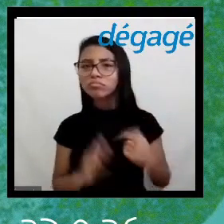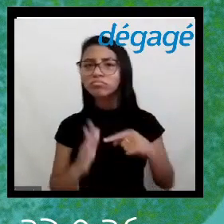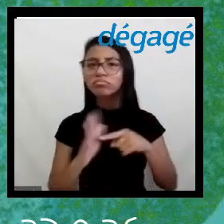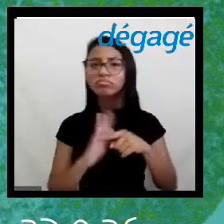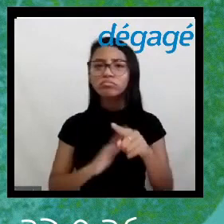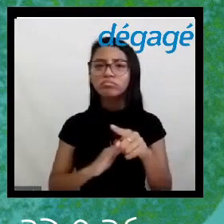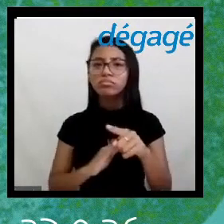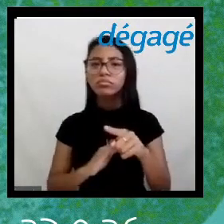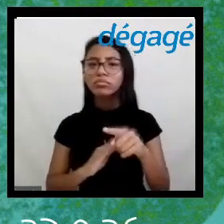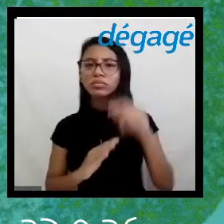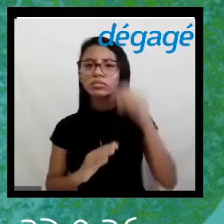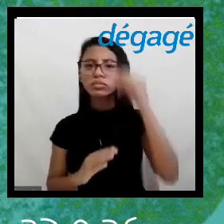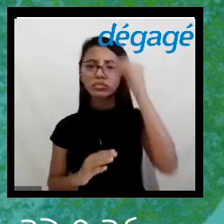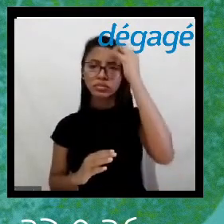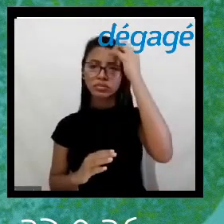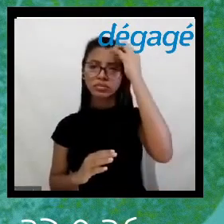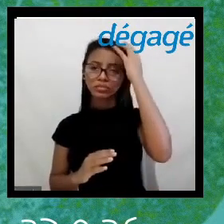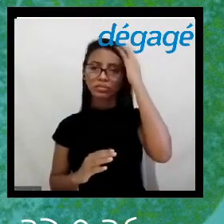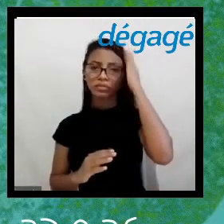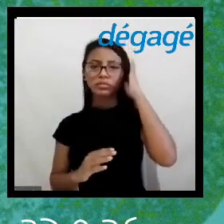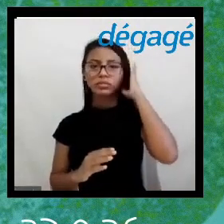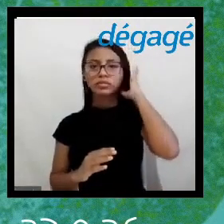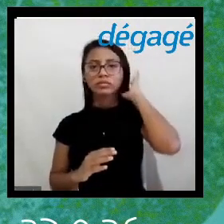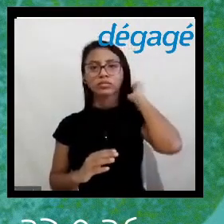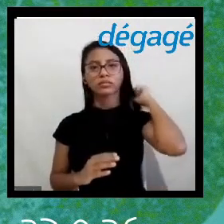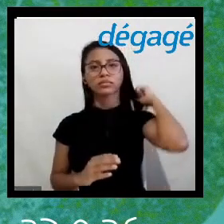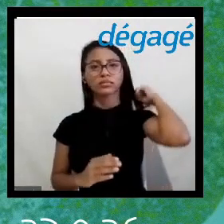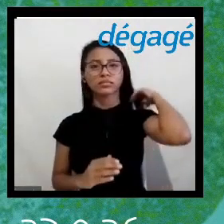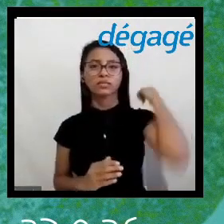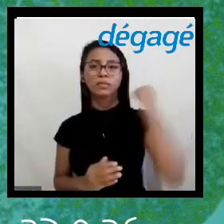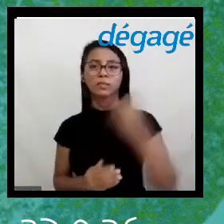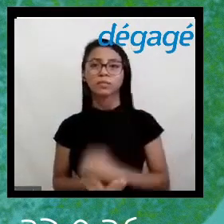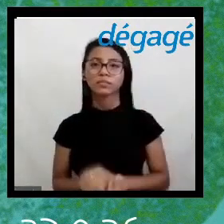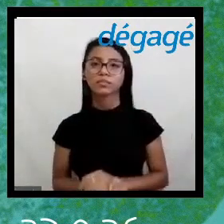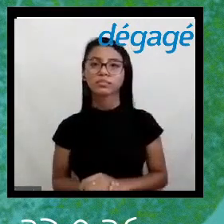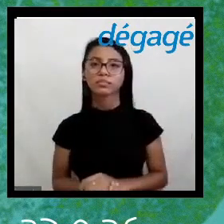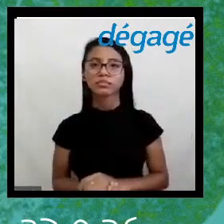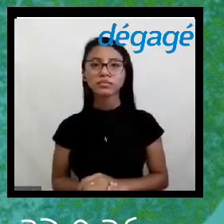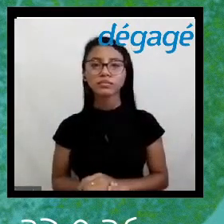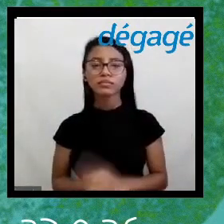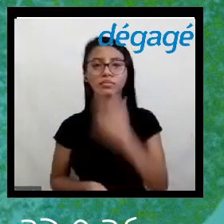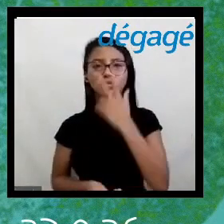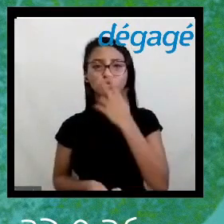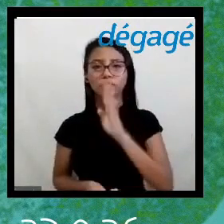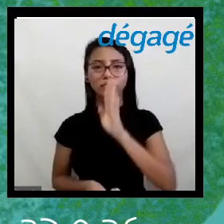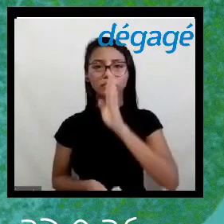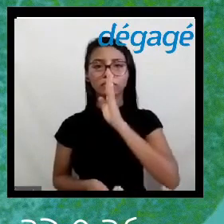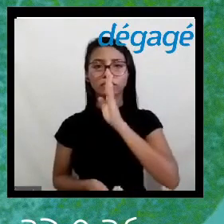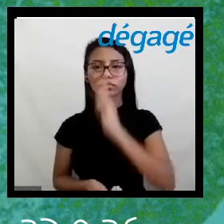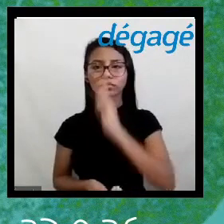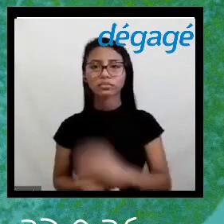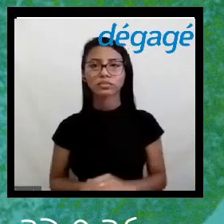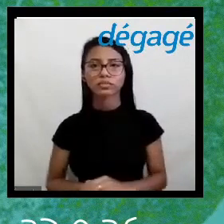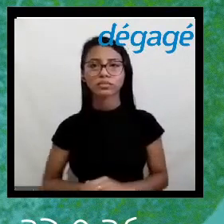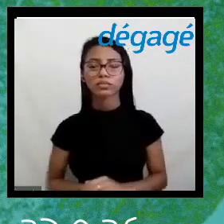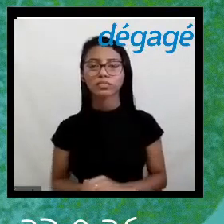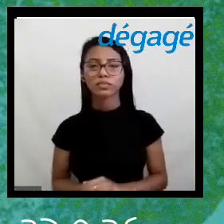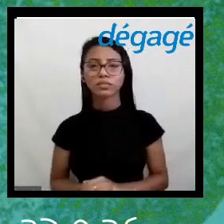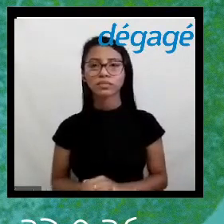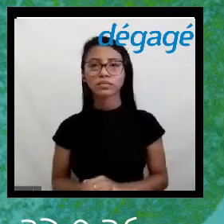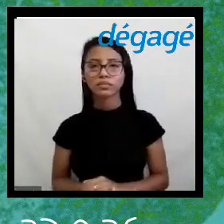Seu telefone está mutado, Fábio. Você precisa abrir a... Tá, o Zoom, é o Zoom.